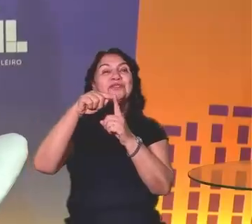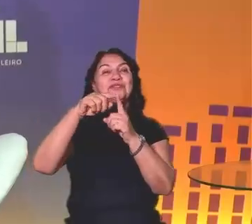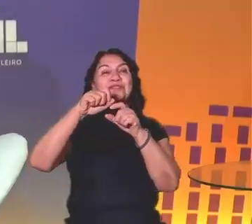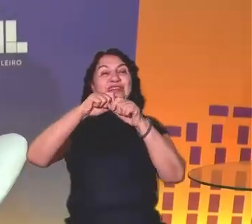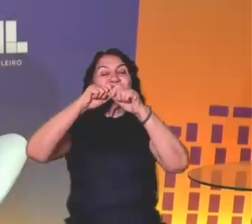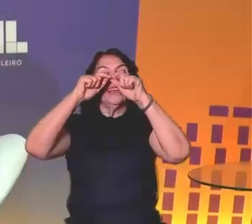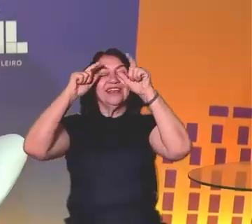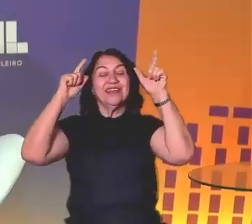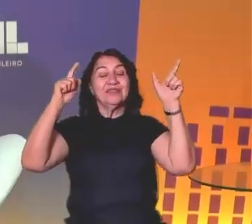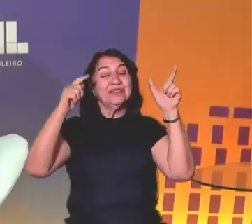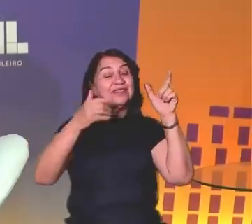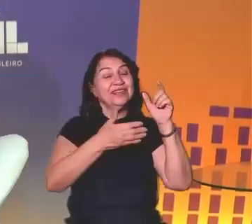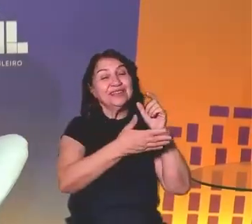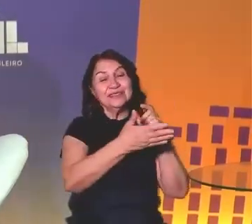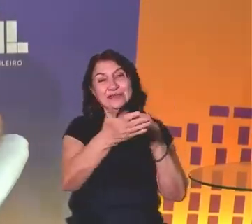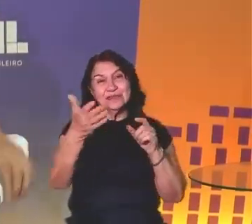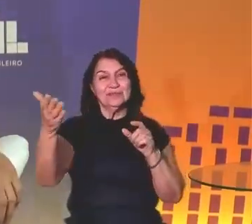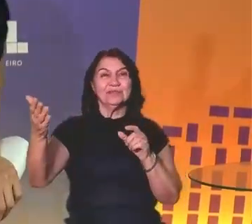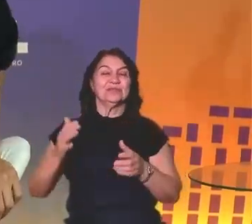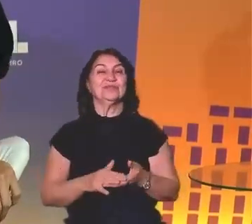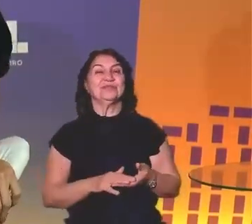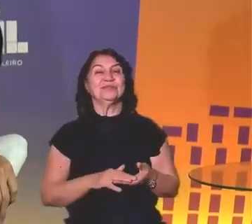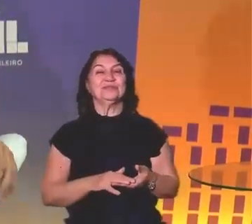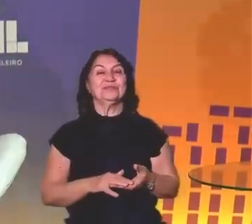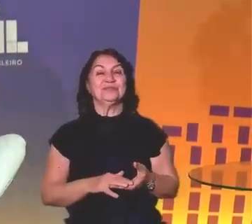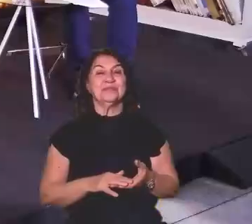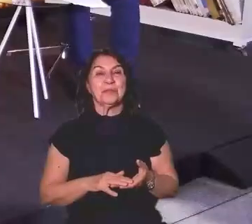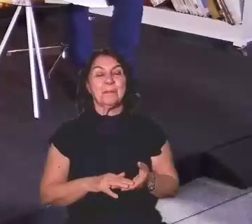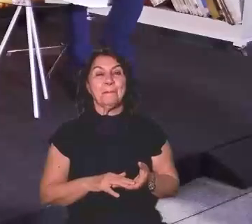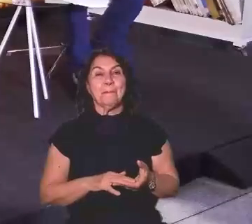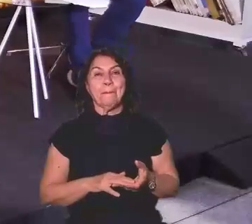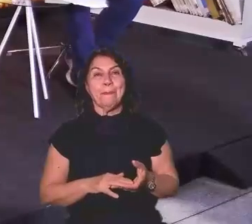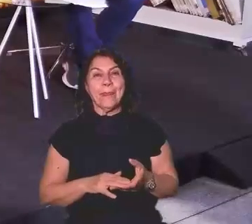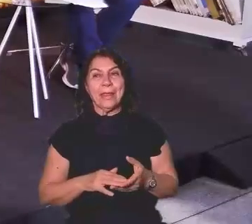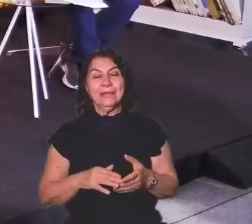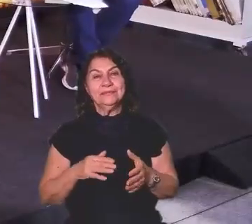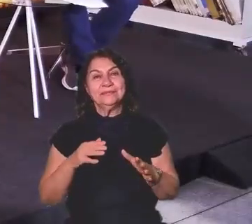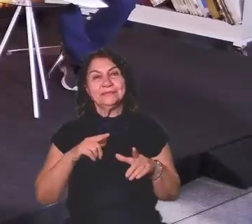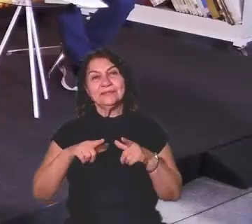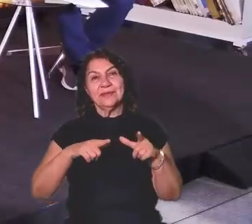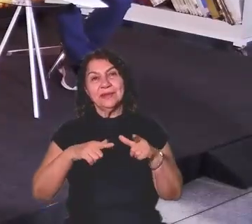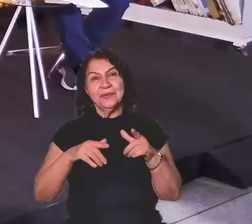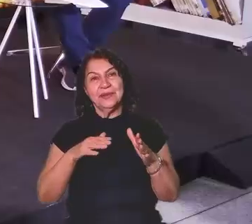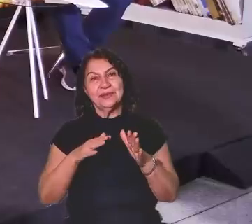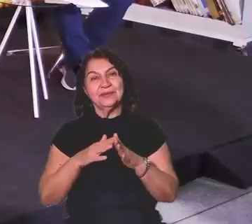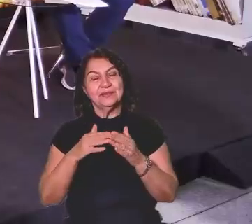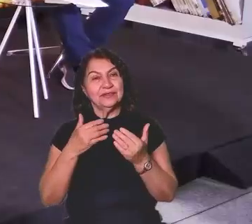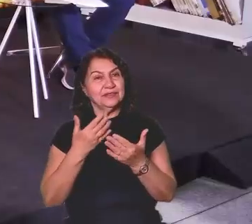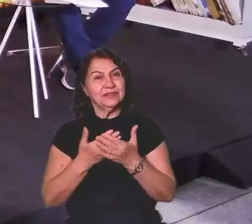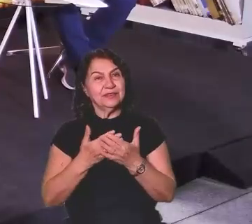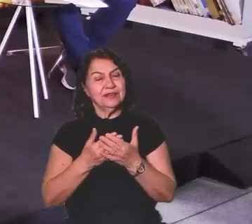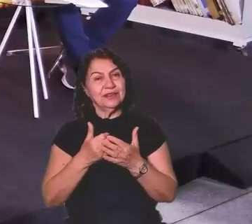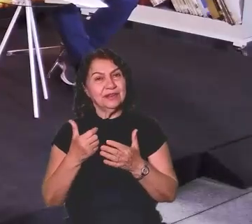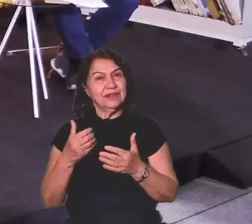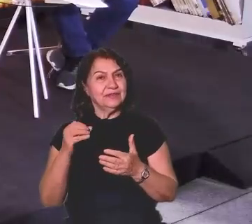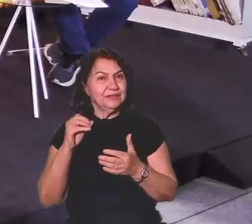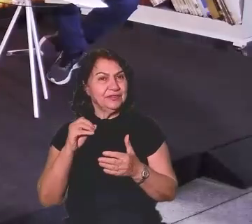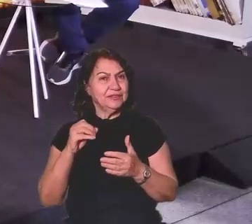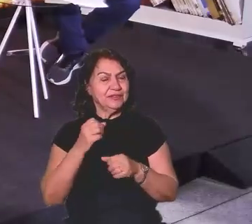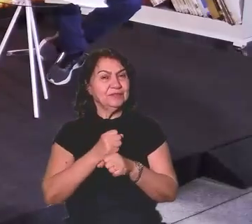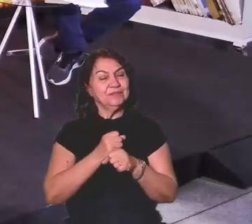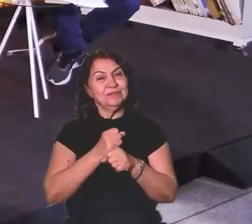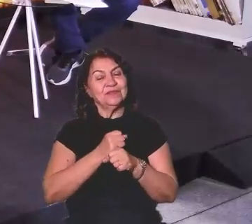acorda, acordar outras pessoas também. Eu trabalho com escola há muitos anos, né? Mais de 20 anos, e eu tenho muito orgulho